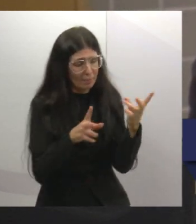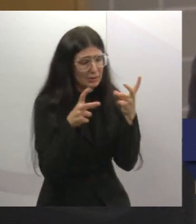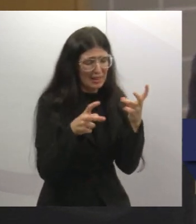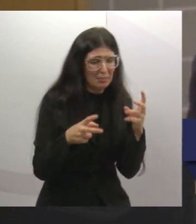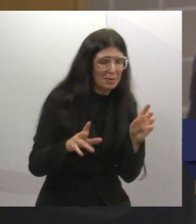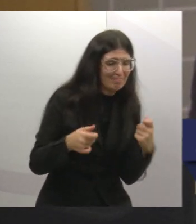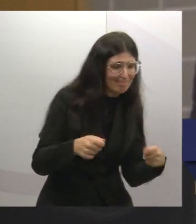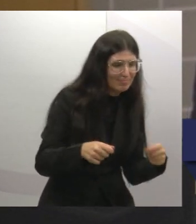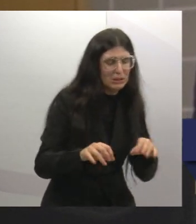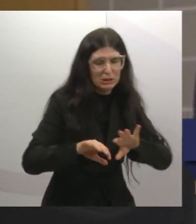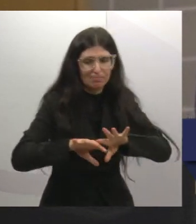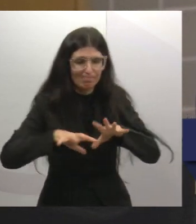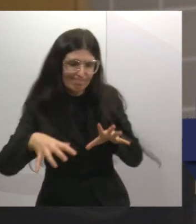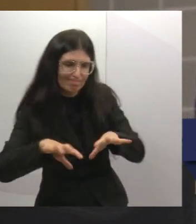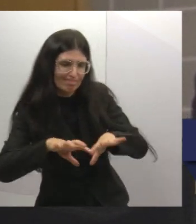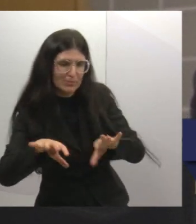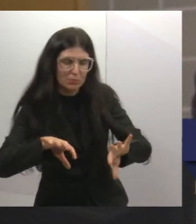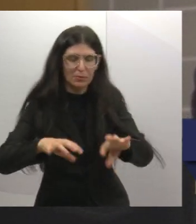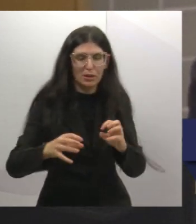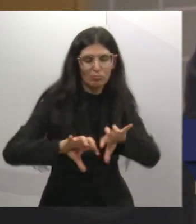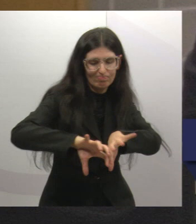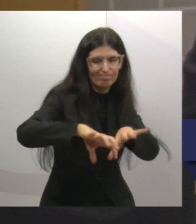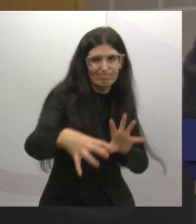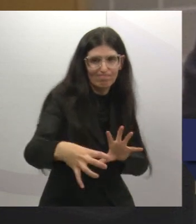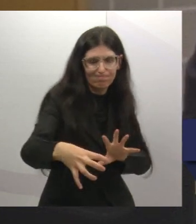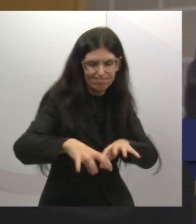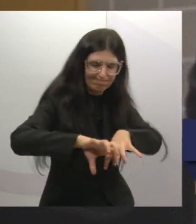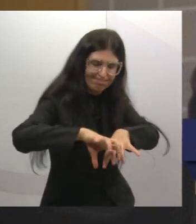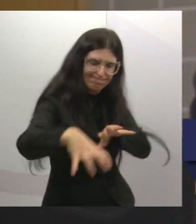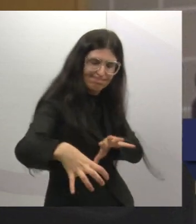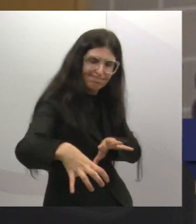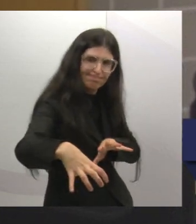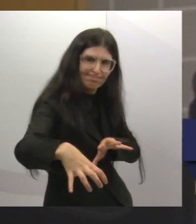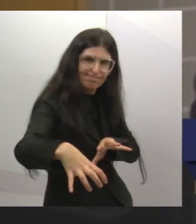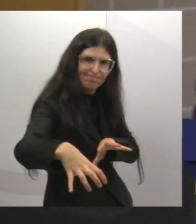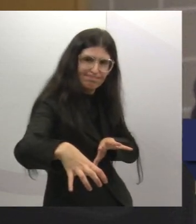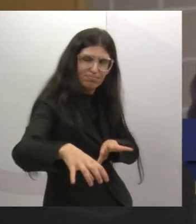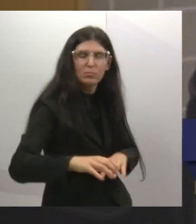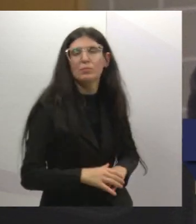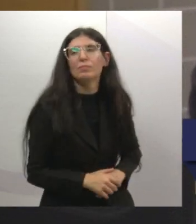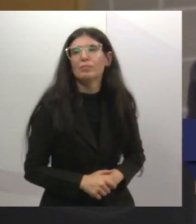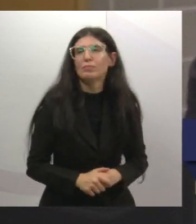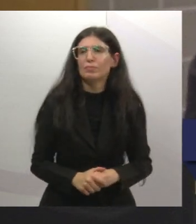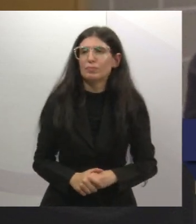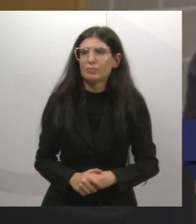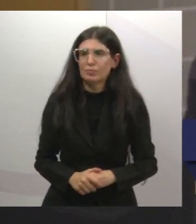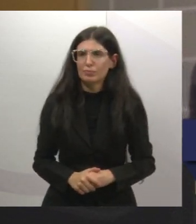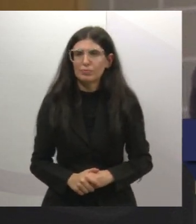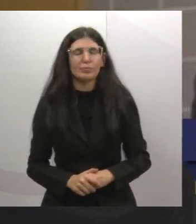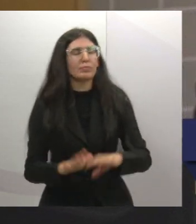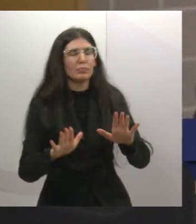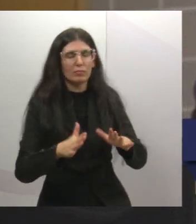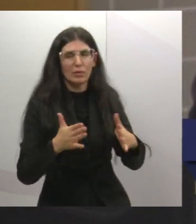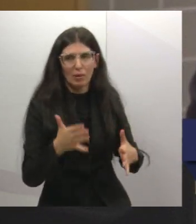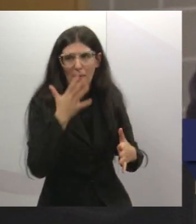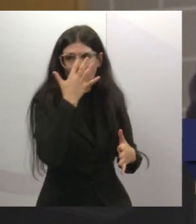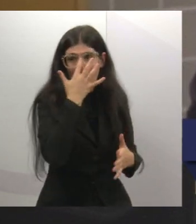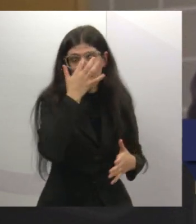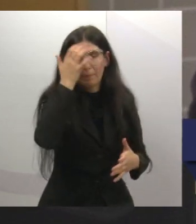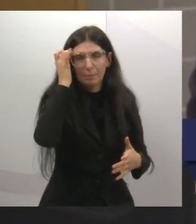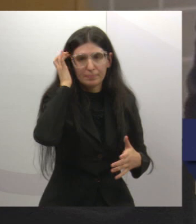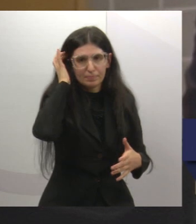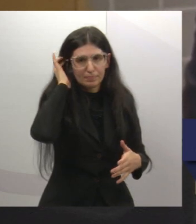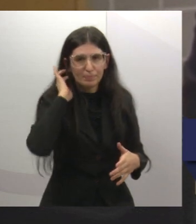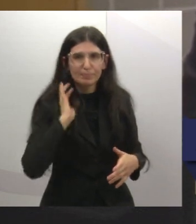passado. Mas digo que as notas fiscais da Jacareí Transporte Urbano, que são os vale transporte, os